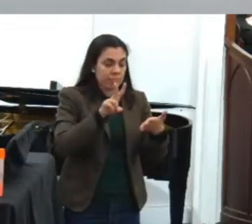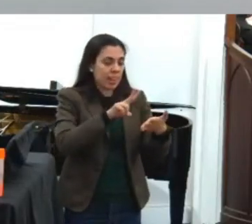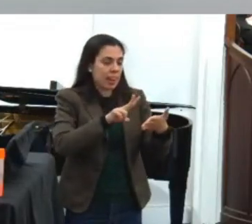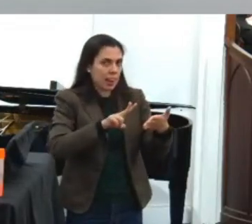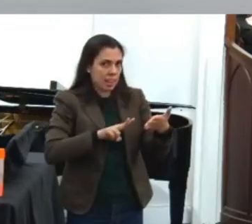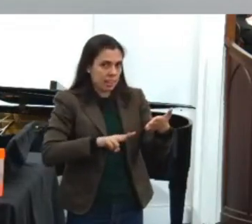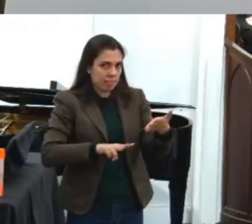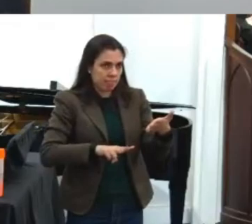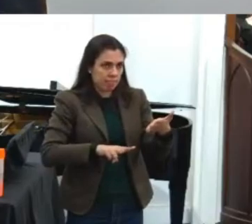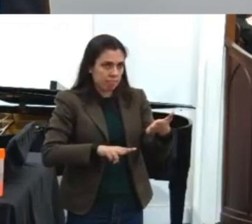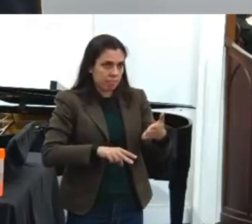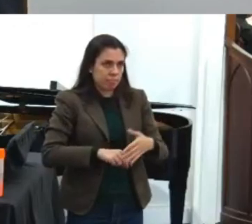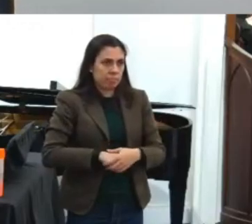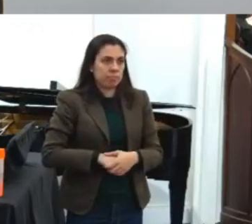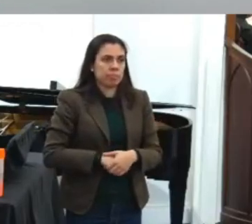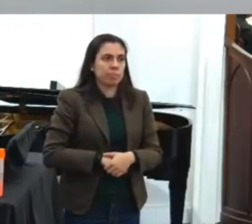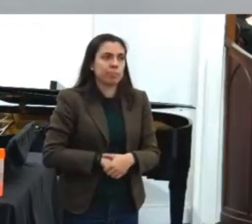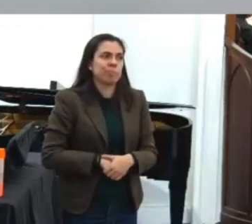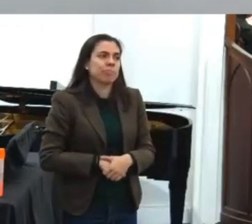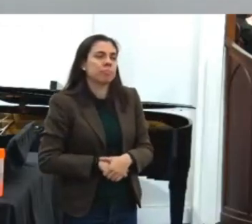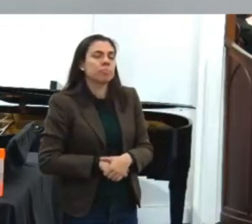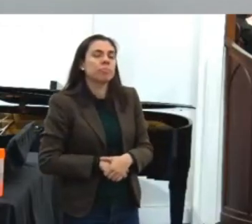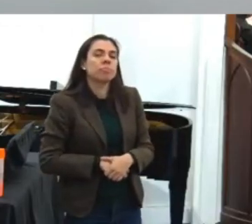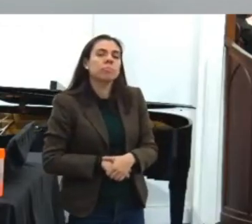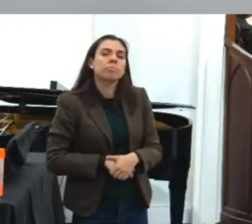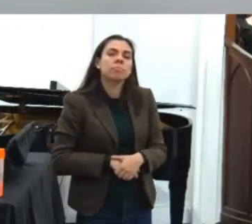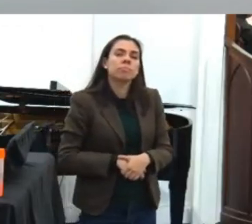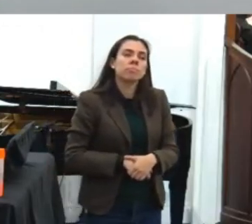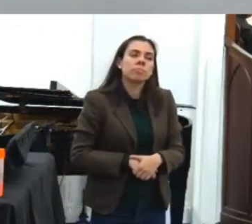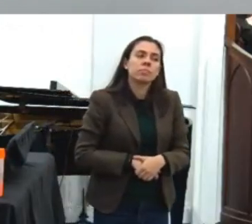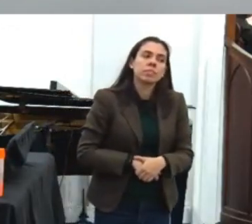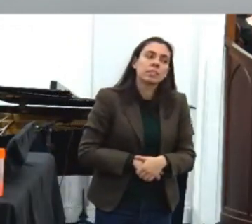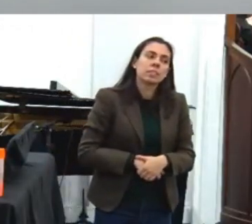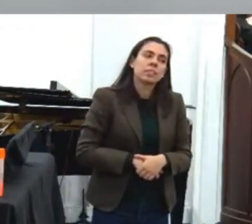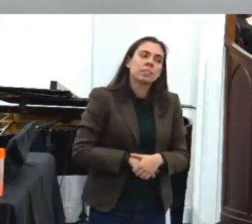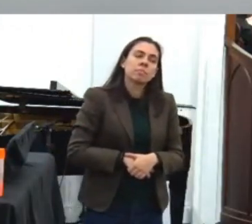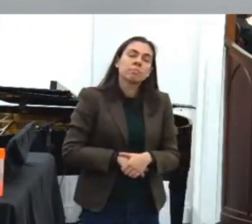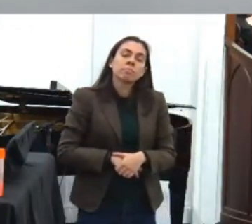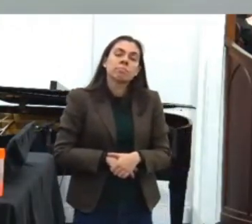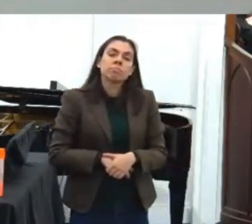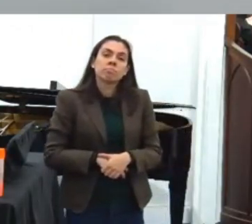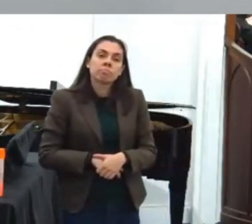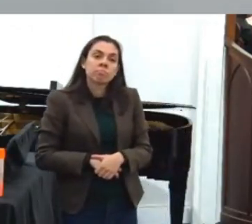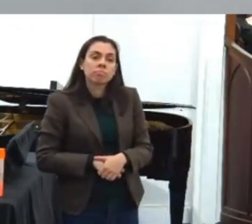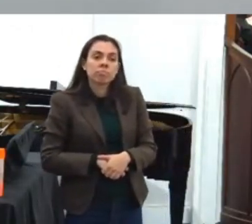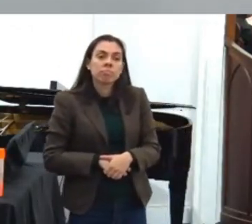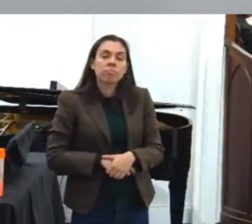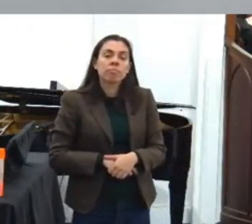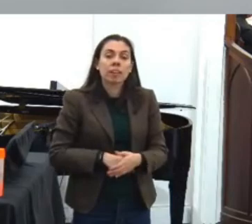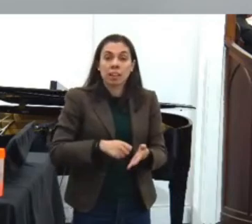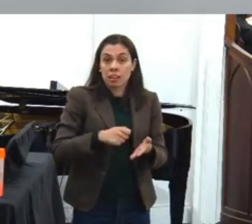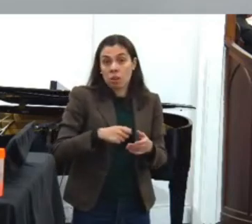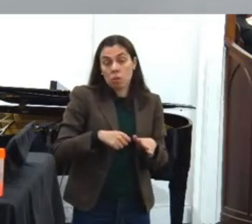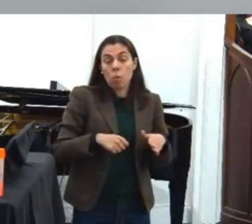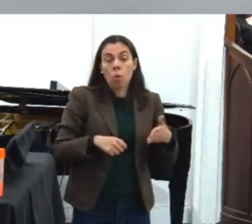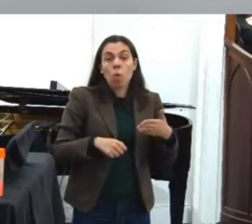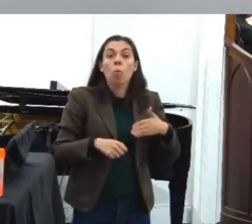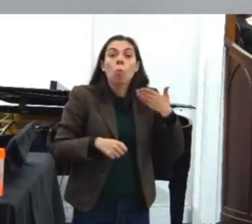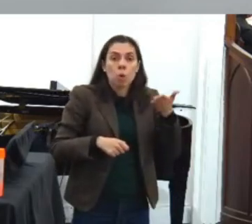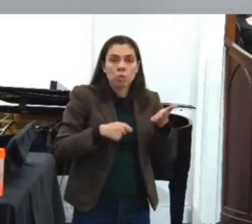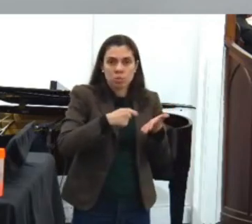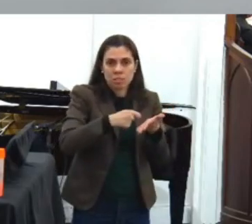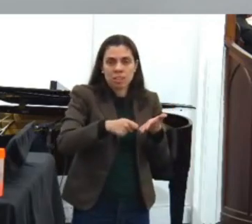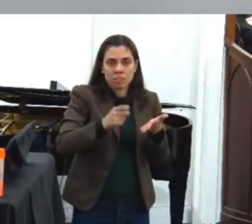Inicialmente nós podemos aprender a pessoalidade. Escrever uma carta a uma pessoa